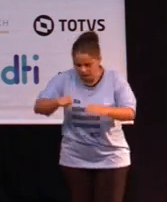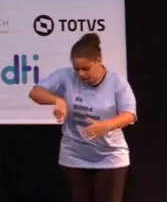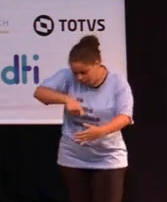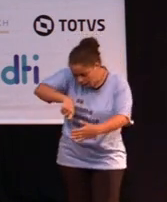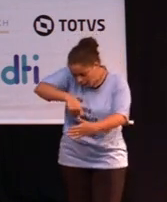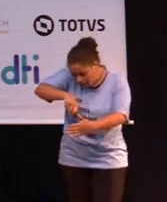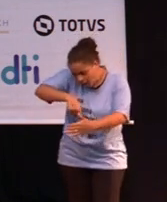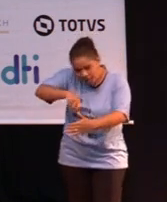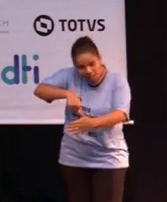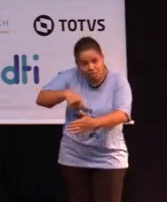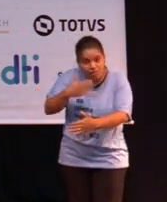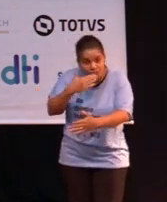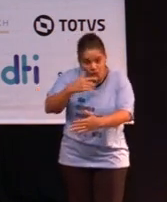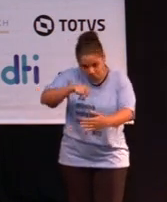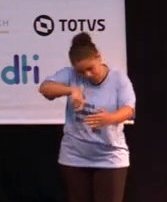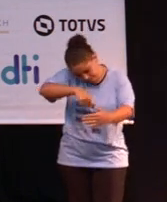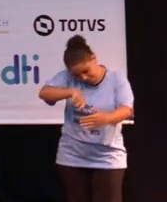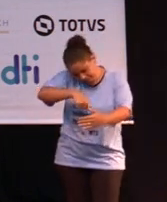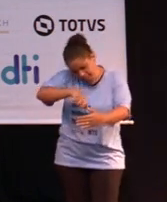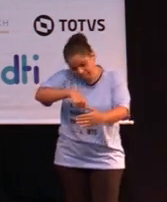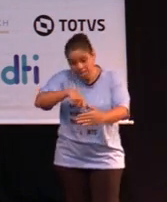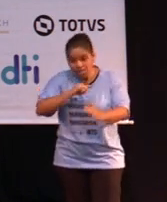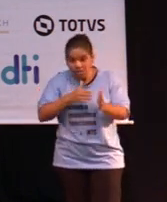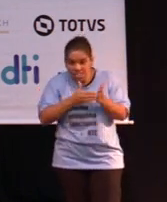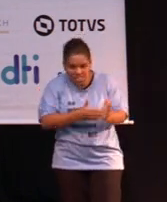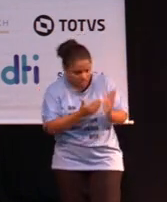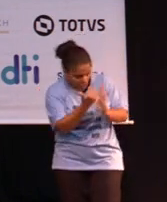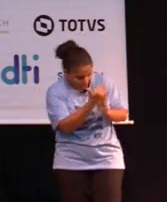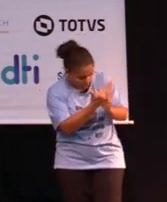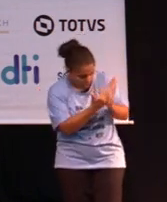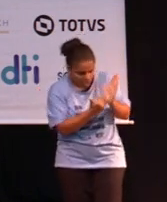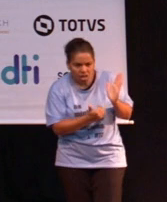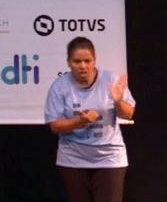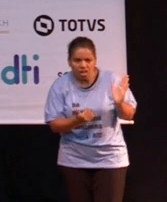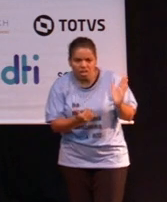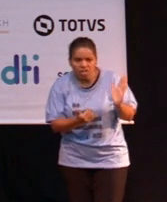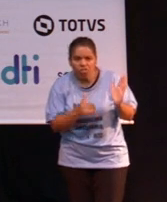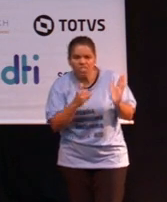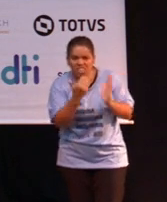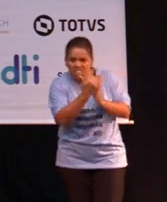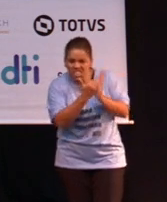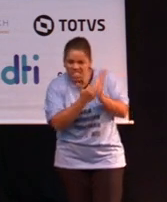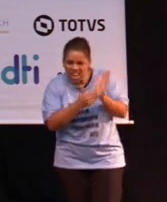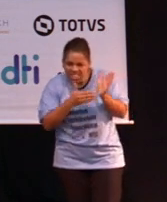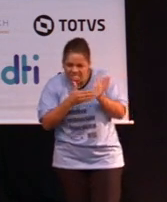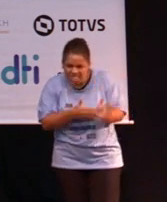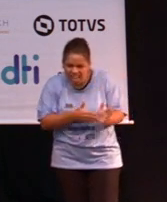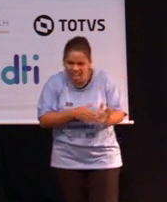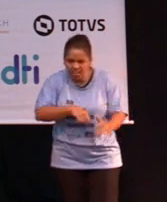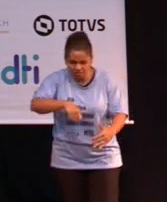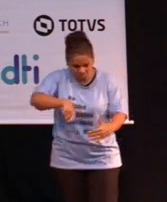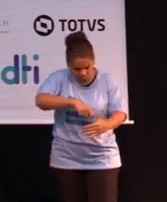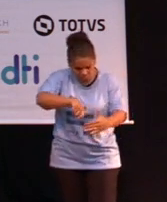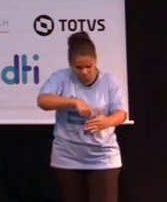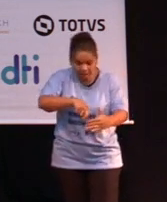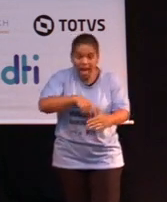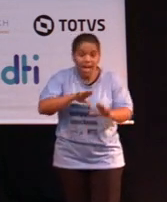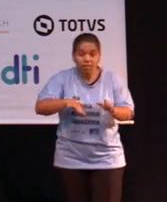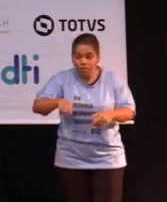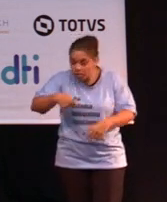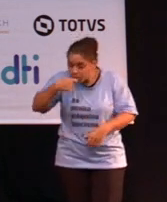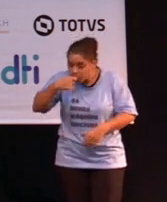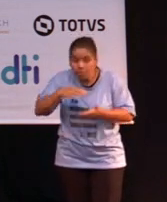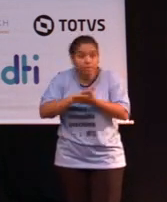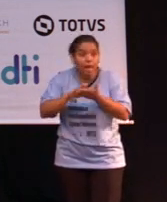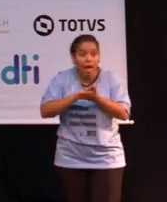cozinha fazendo comida se você seguiu a receita porque você não segue a receita toda sem provar e bota direto na mesa se alguém foi além disso